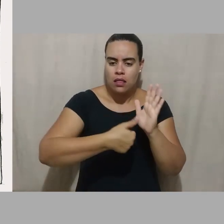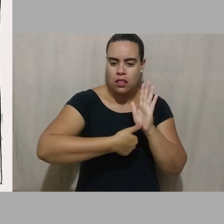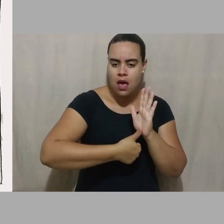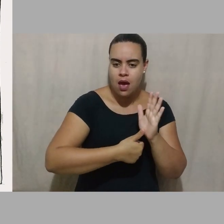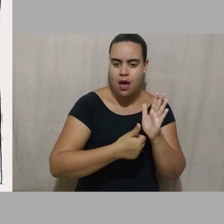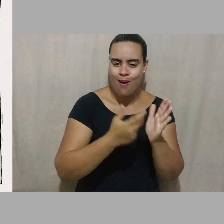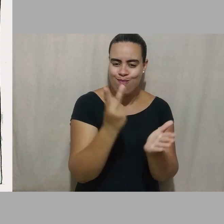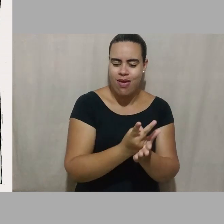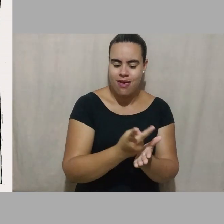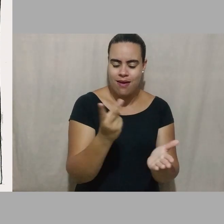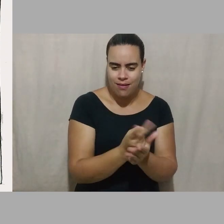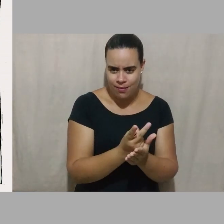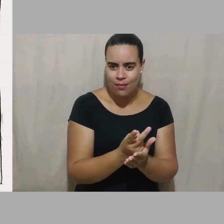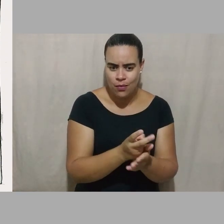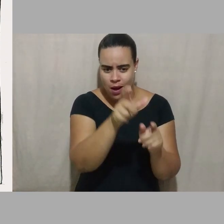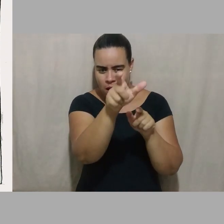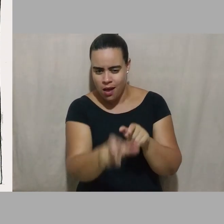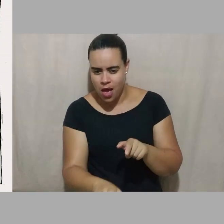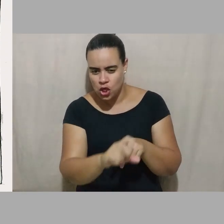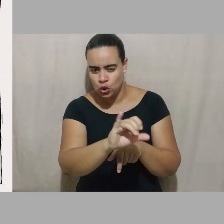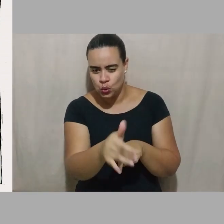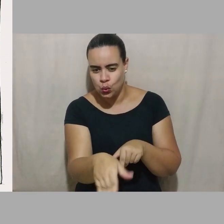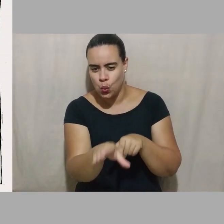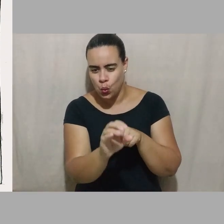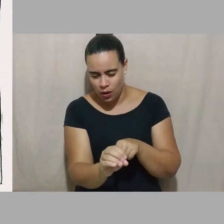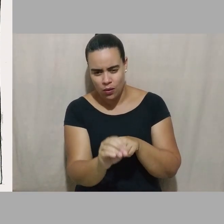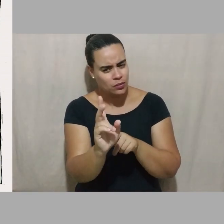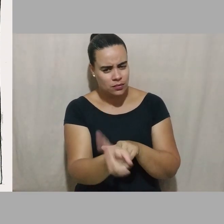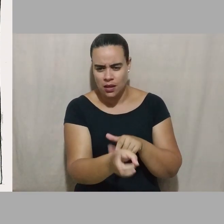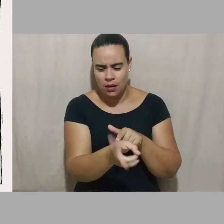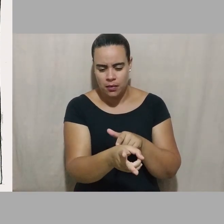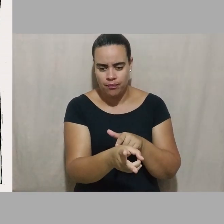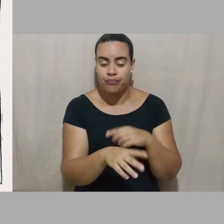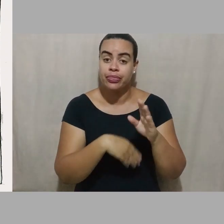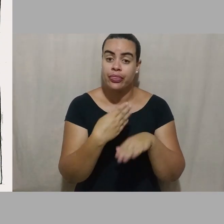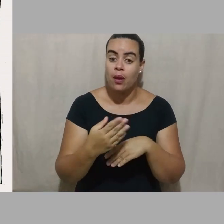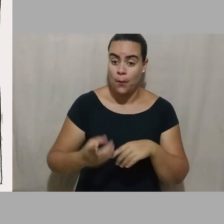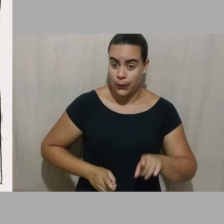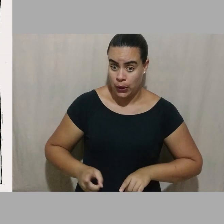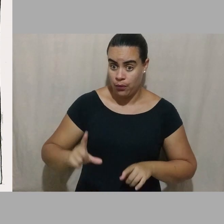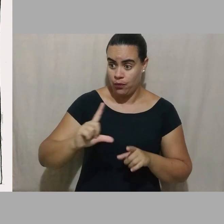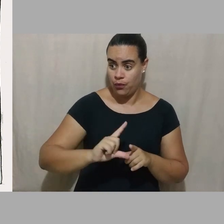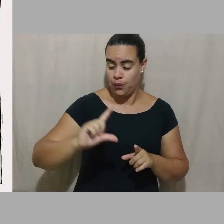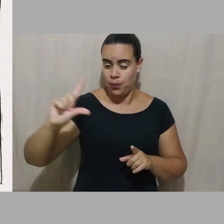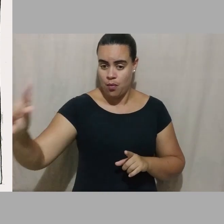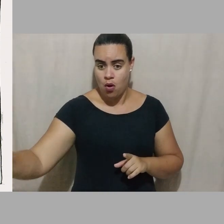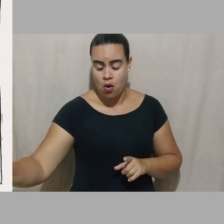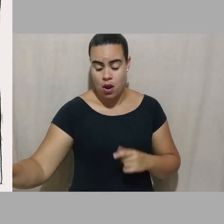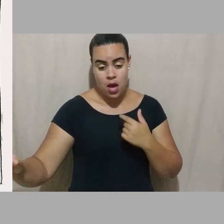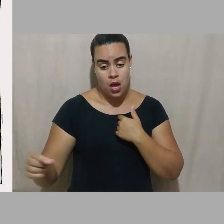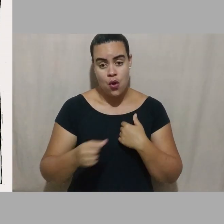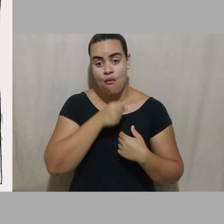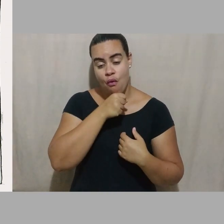mesma forma que, por mais ausente que o João fosse, ele sempre seria reconhecível. Em seguida, o João foi embora e minha mãe foi na